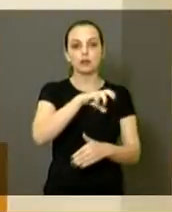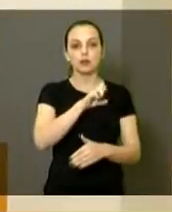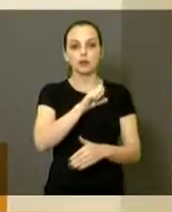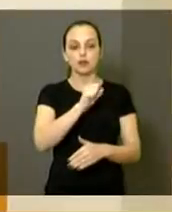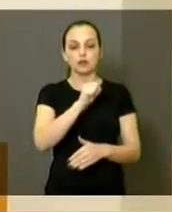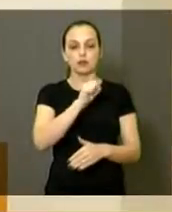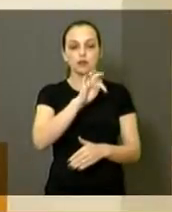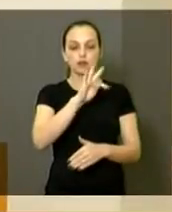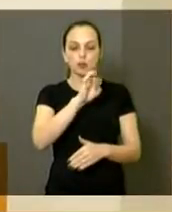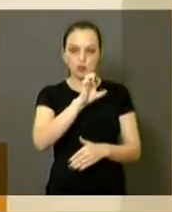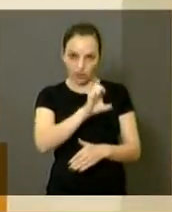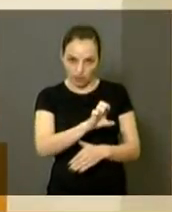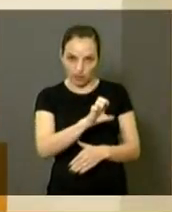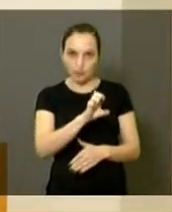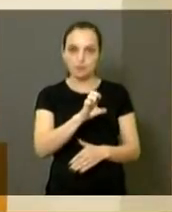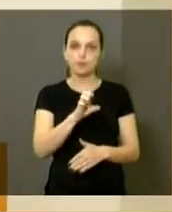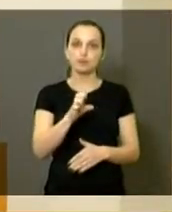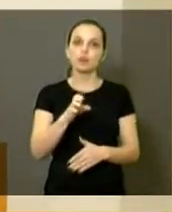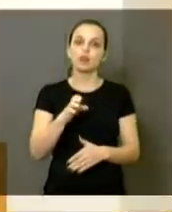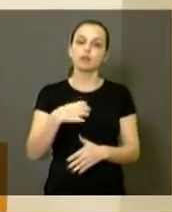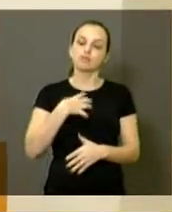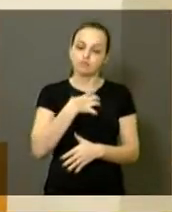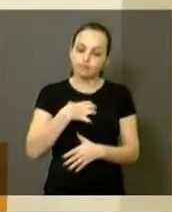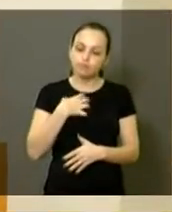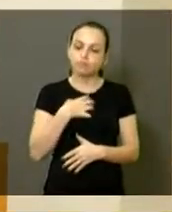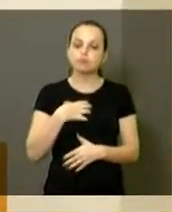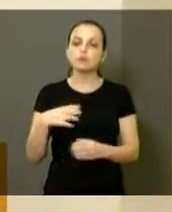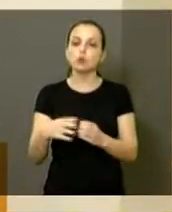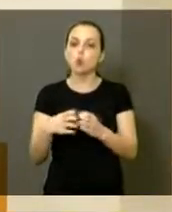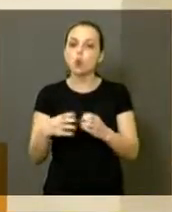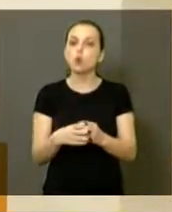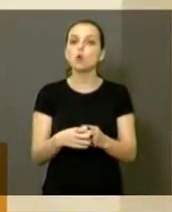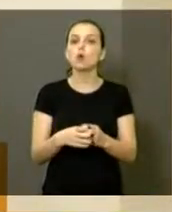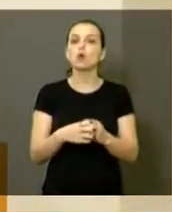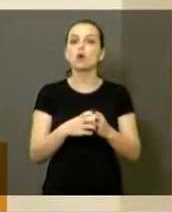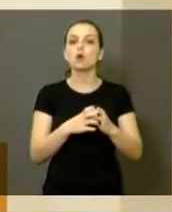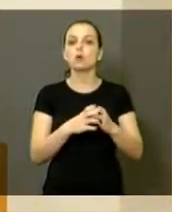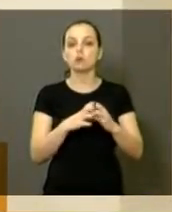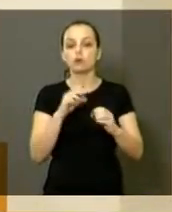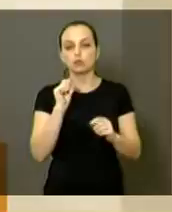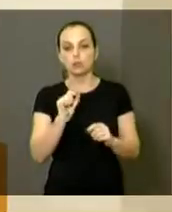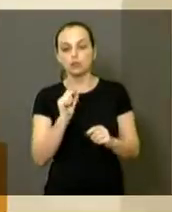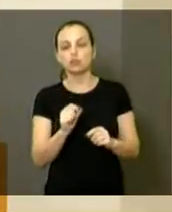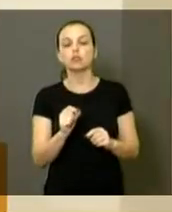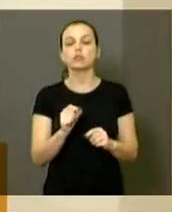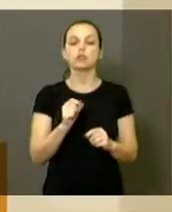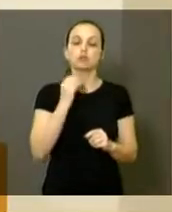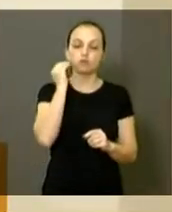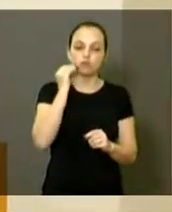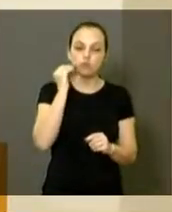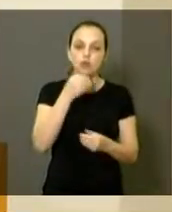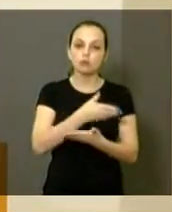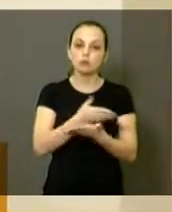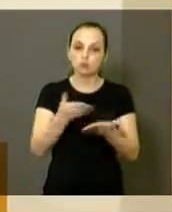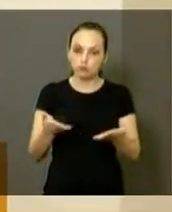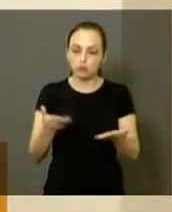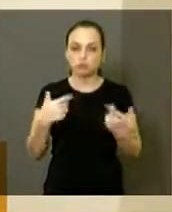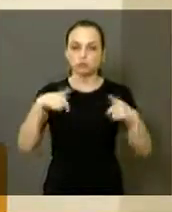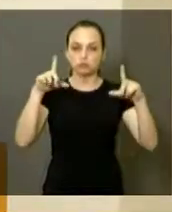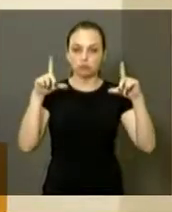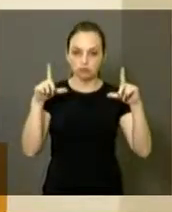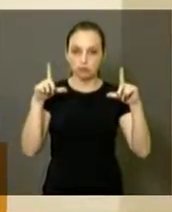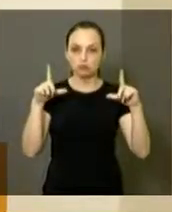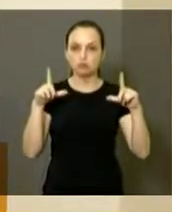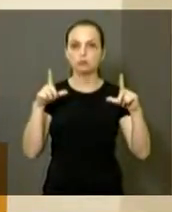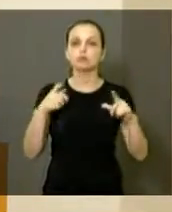de Araraquara. E, desde já, então, aproveito a todos que estão assistindo agora para ir hoje